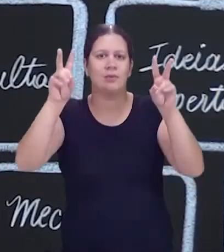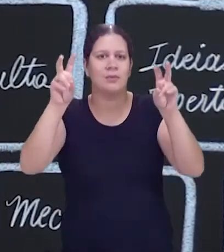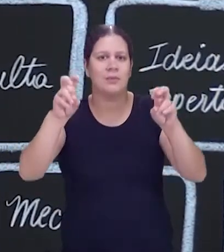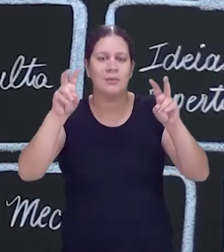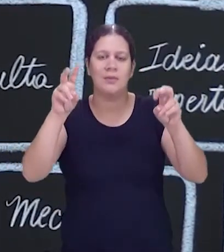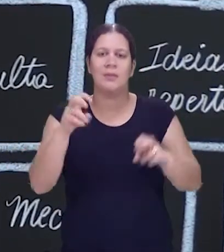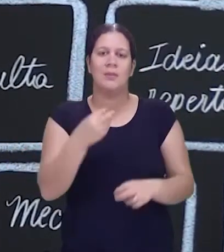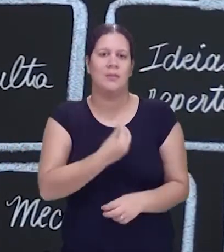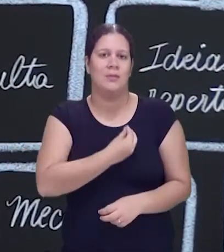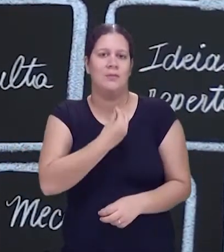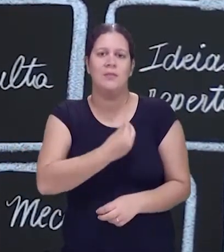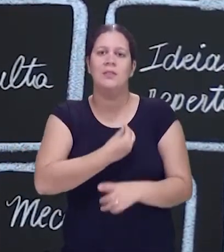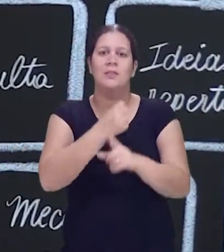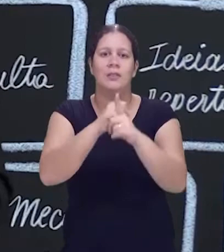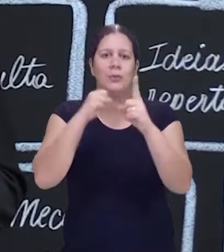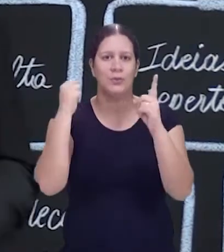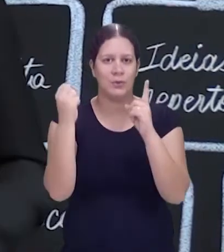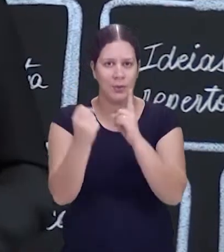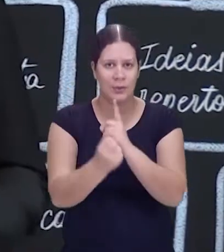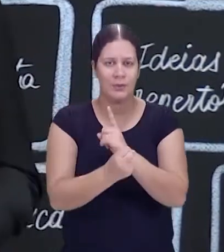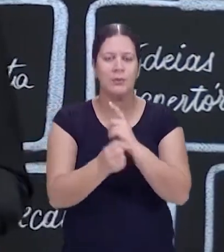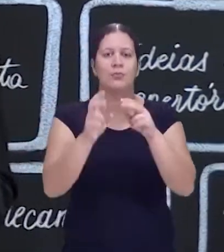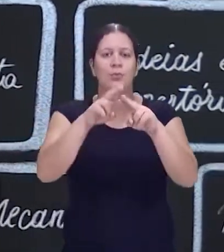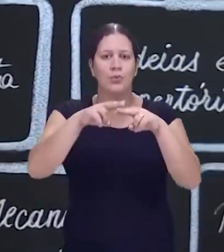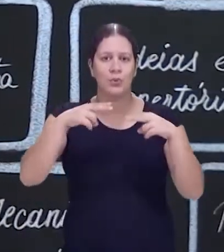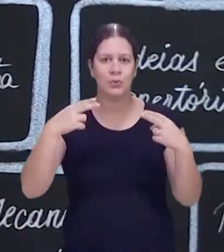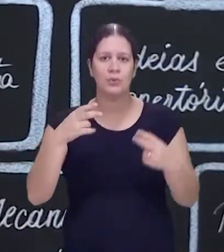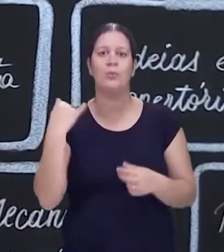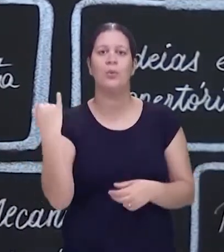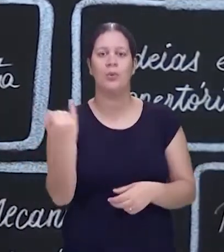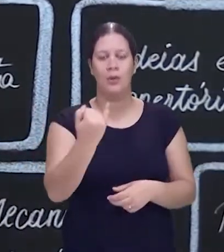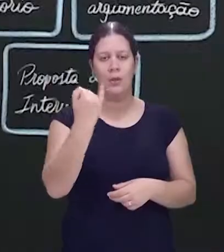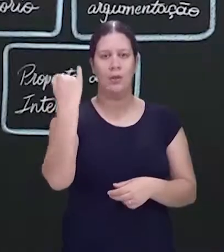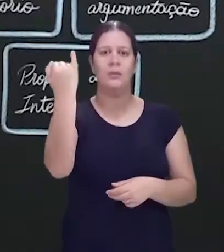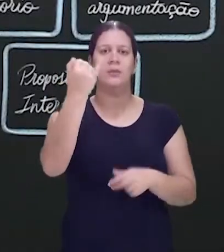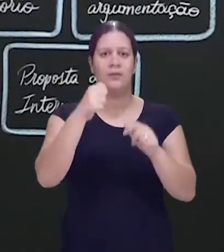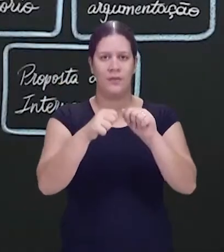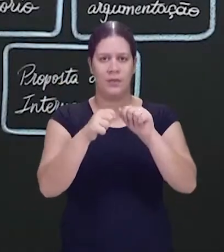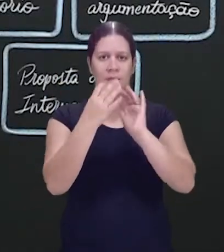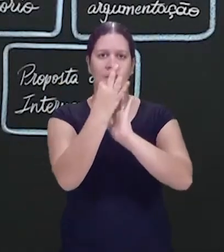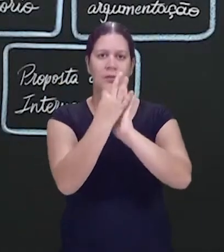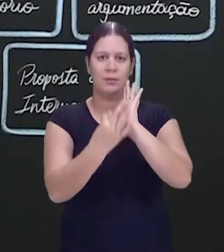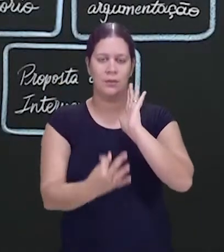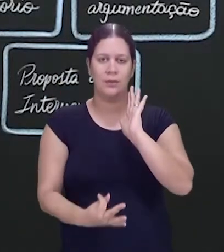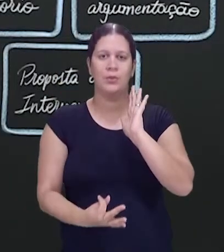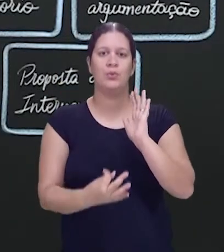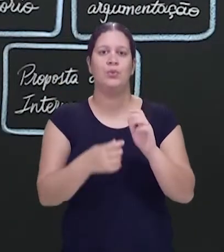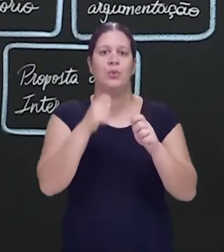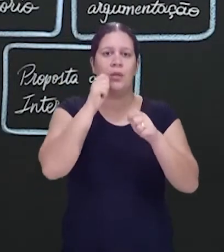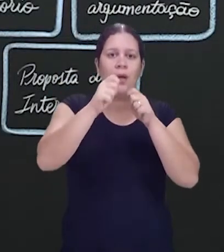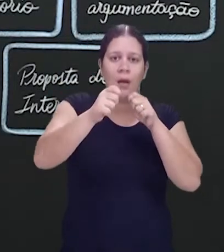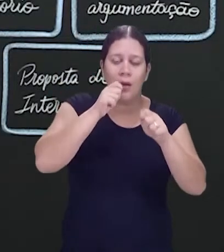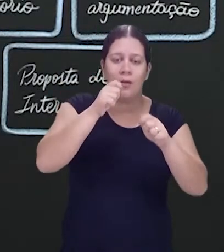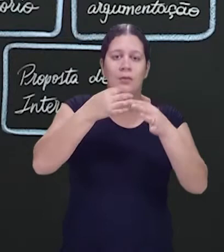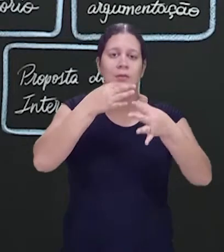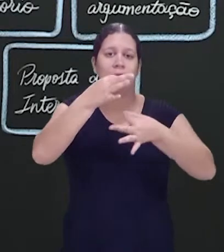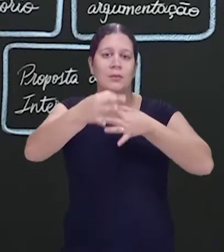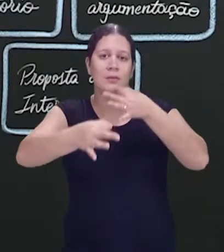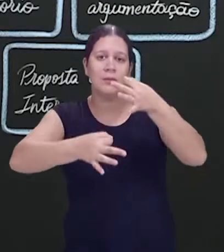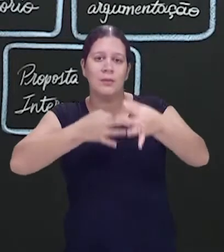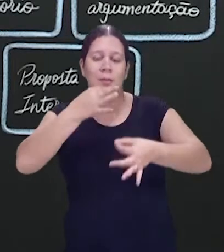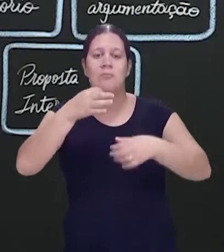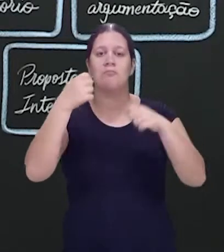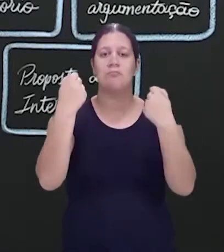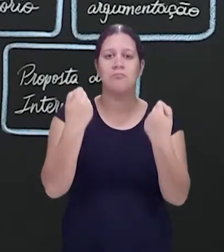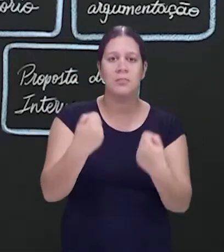que interferem na nossa vida em sociedade. Por isso a importância desse texto, porque em um texto dissertativo ou argumentativo,